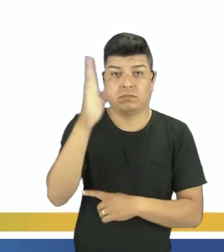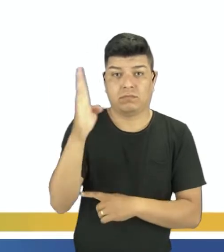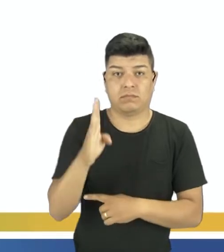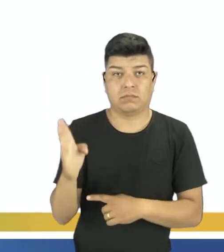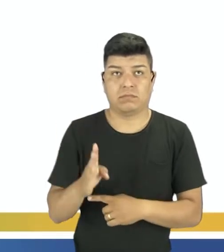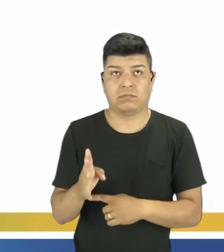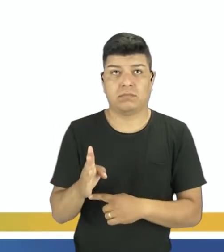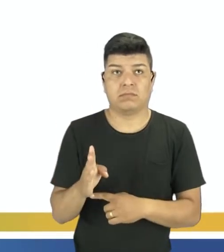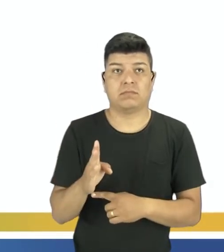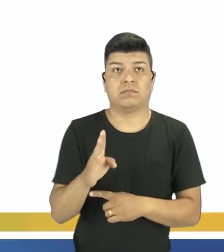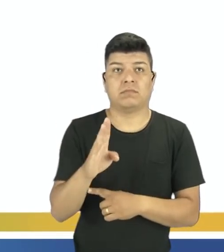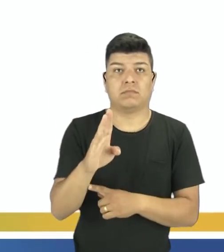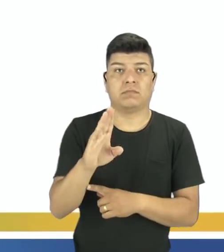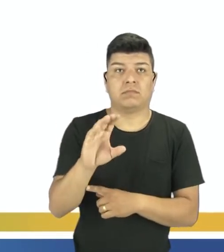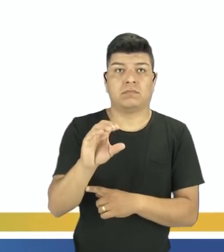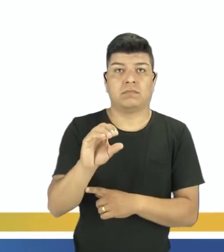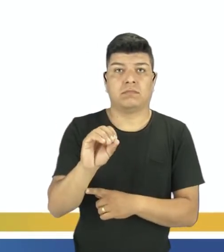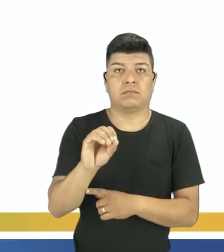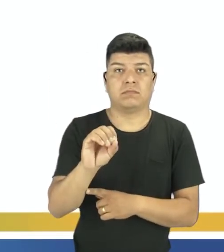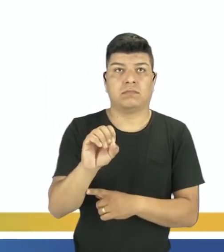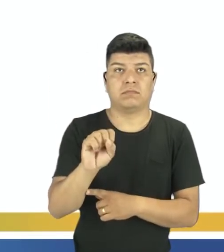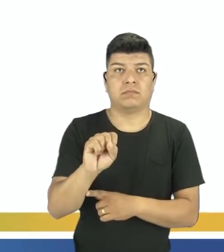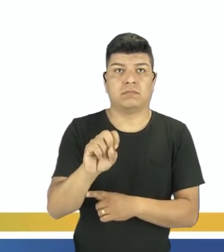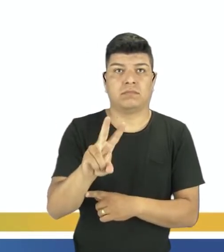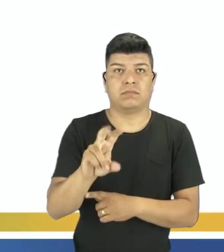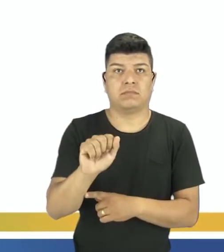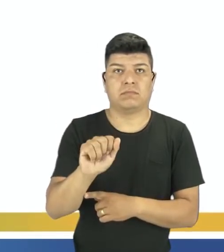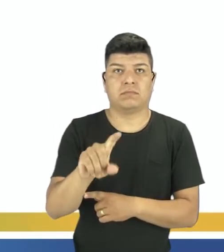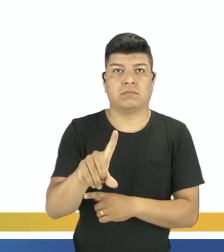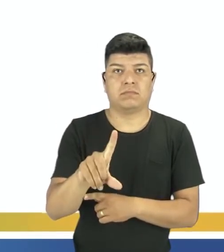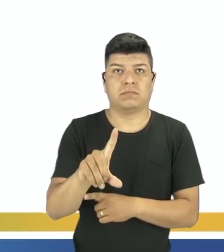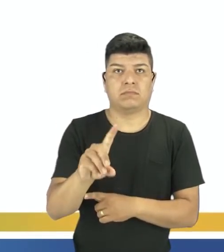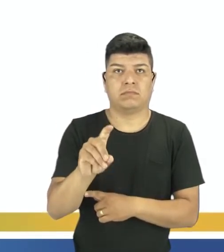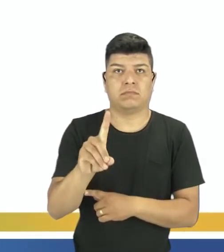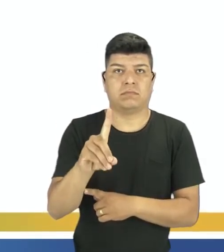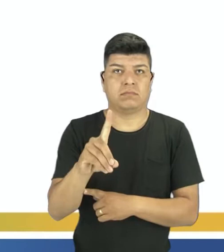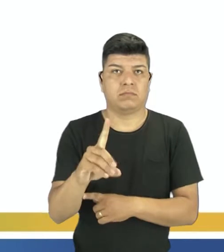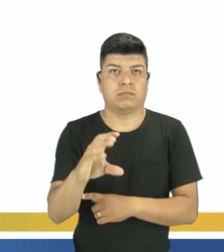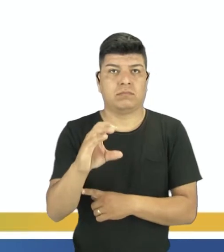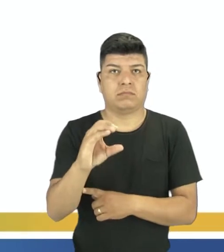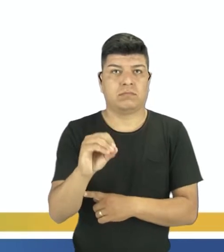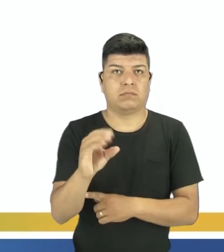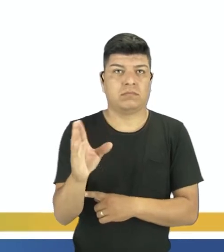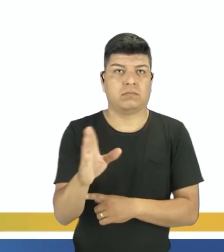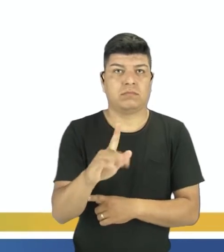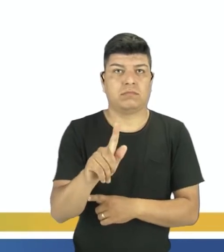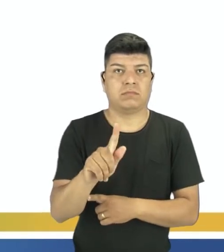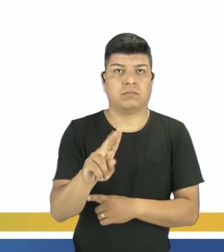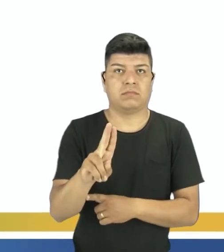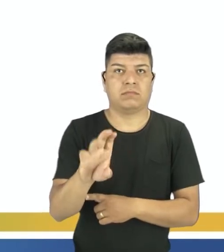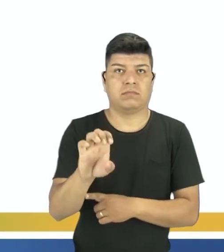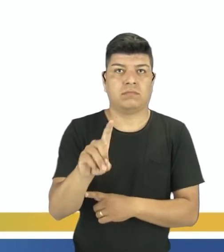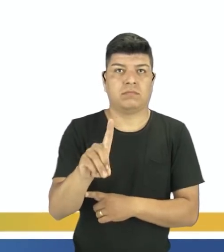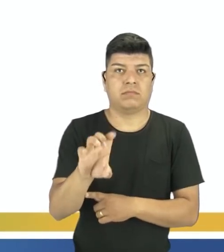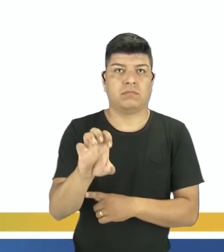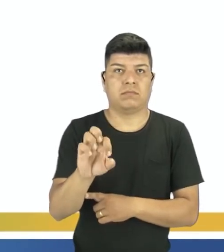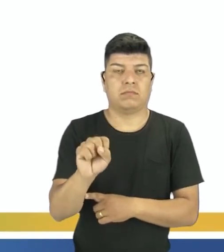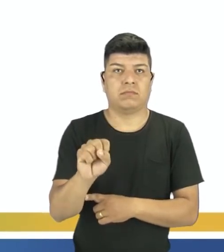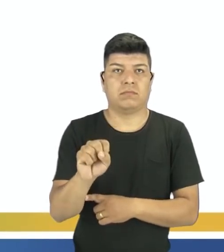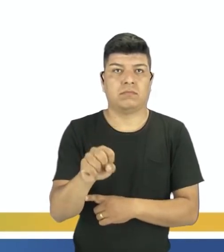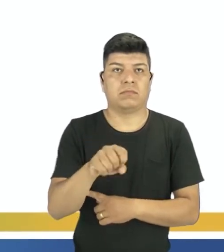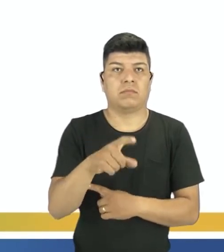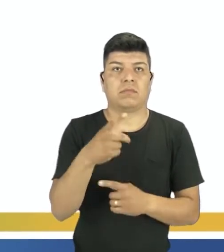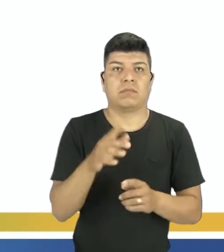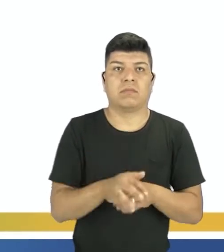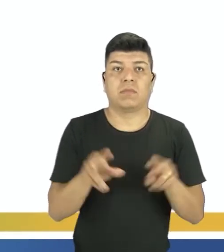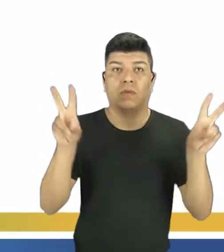Gueldi. Ela não tem título, né? A técnica que foi utilizada nessa obra de arte é bico de pena.